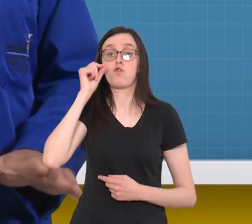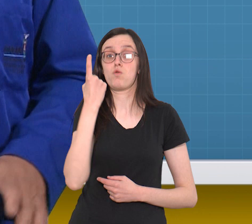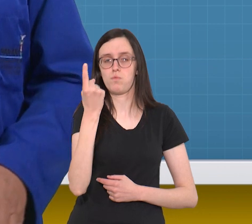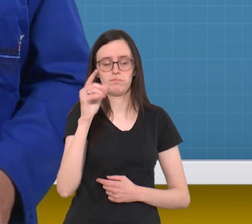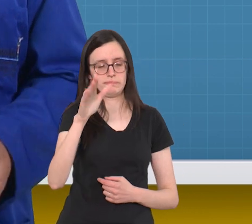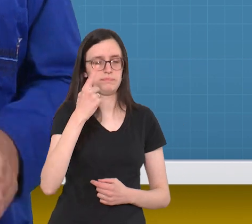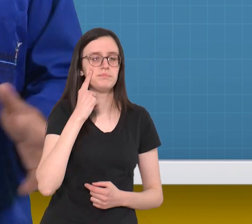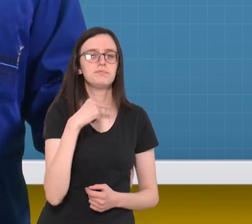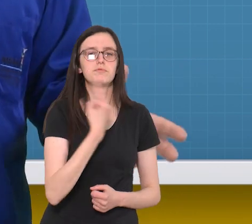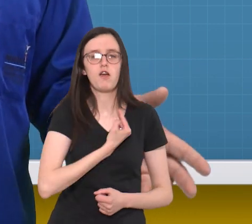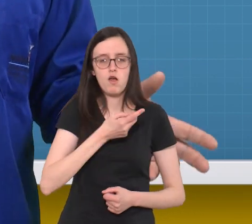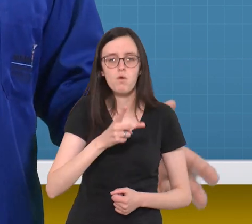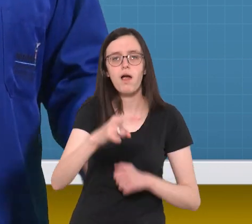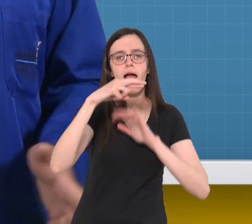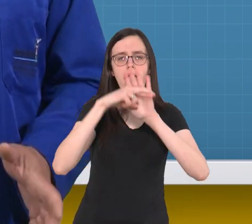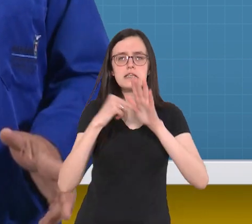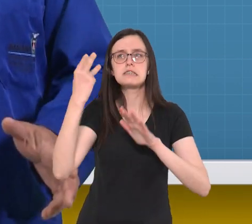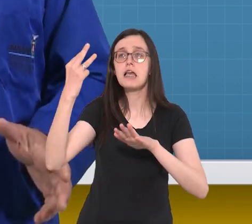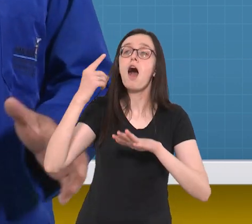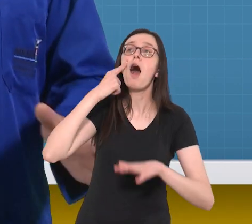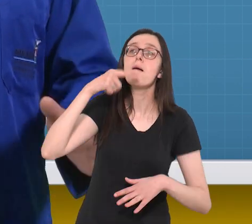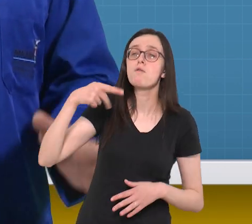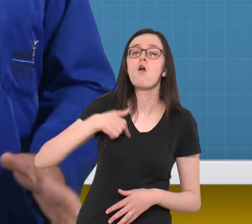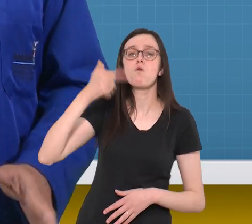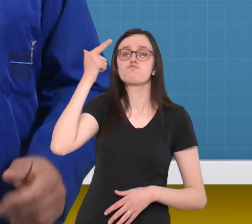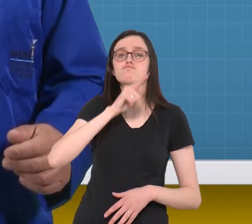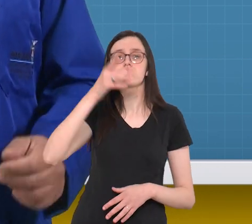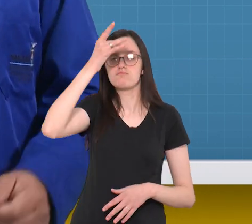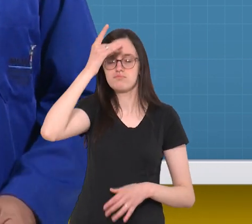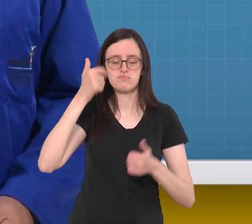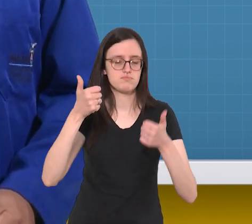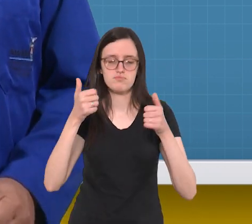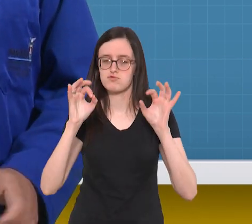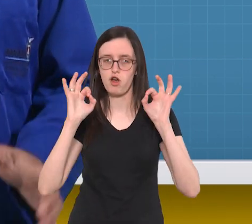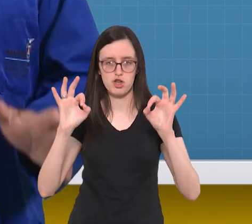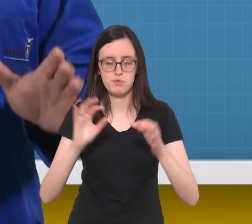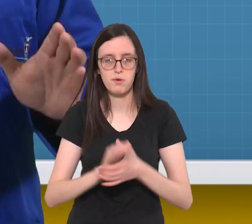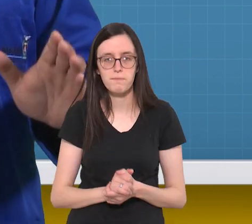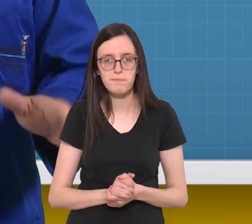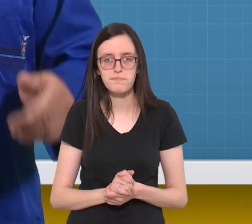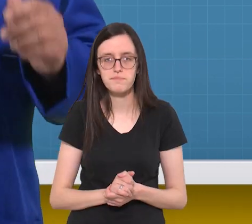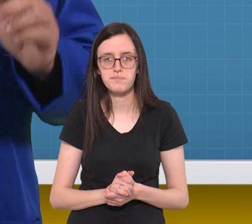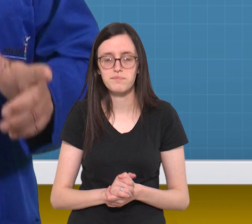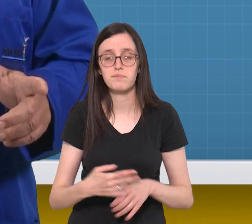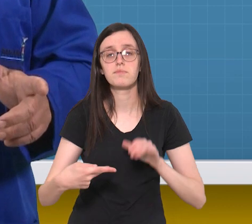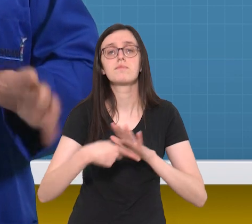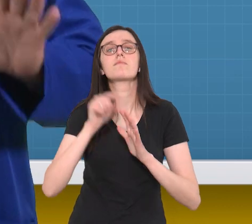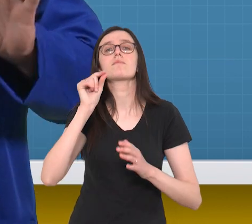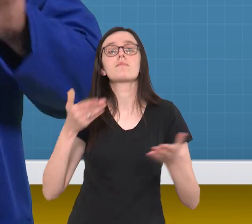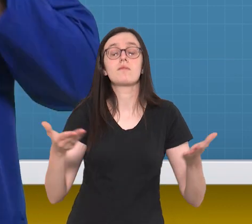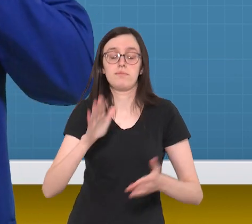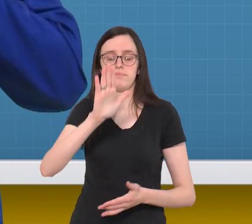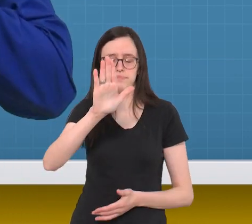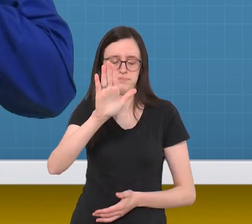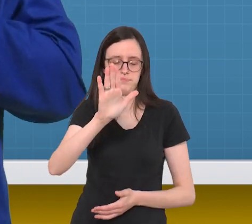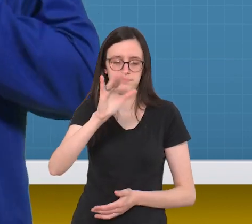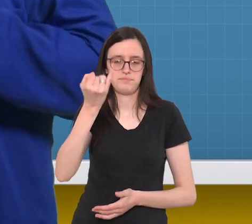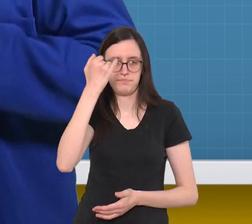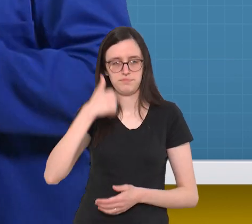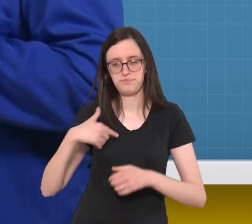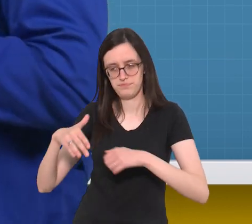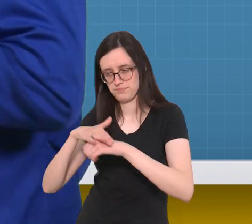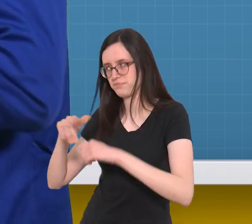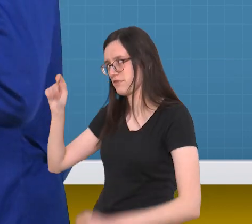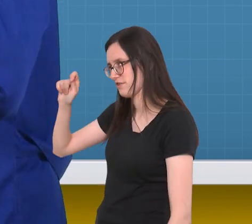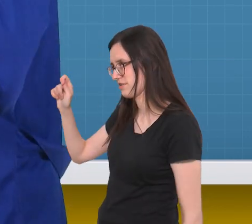escolher uma. Vamos continuar com a regra de 3, professor. Eu consegui fixar isso. Ótimo. Então na coluna da esquerda... deixa eu falar com o meu